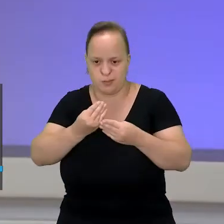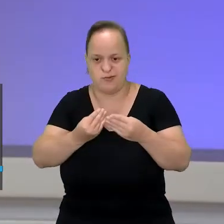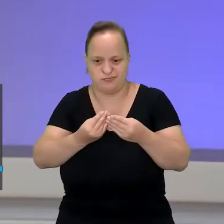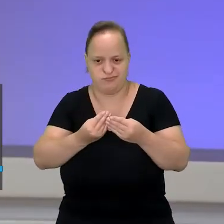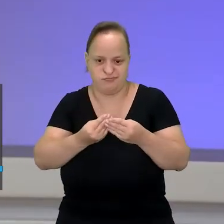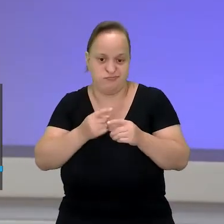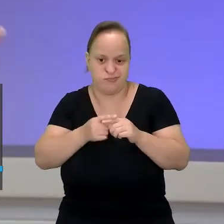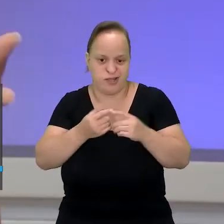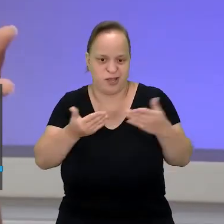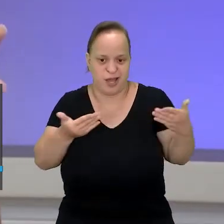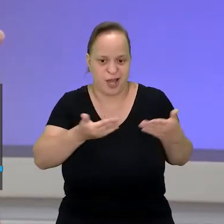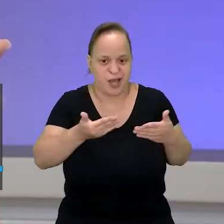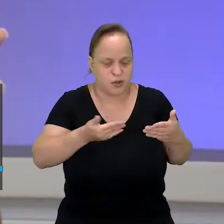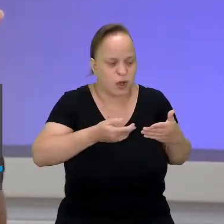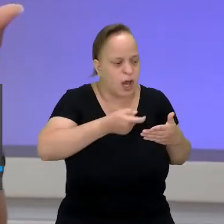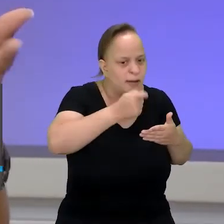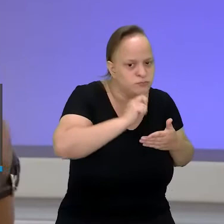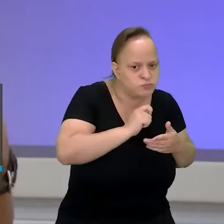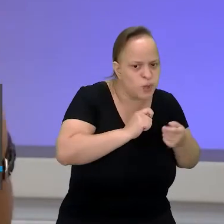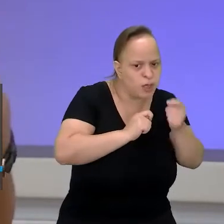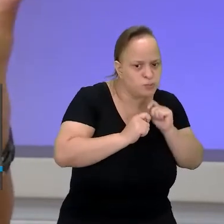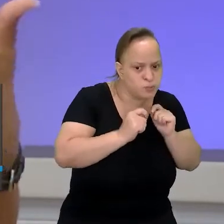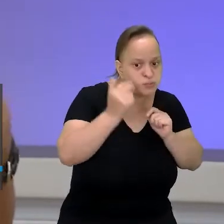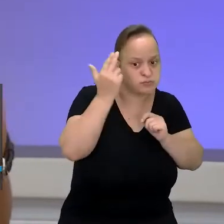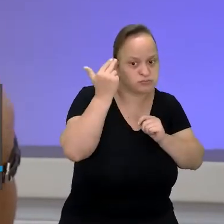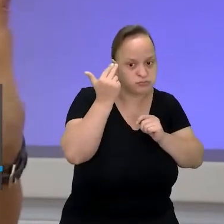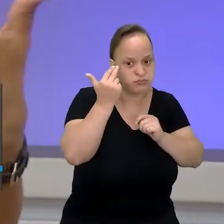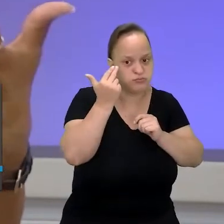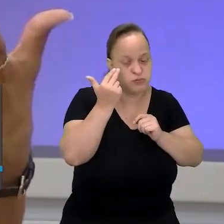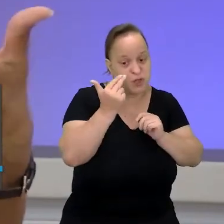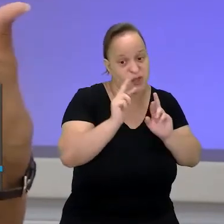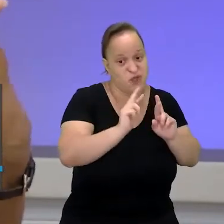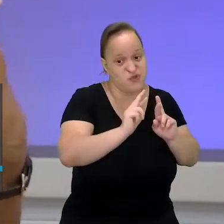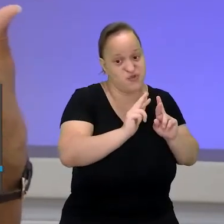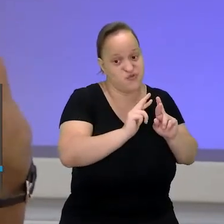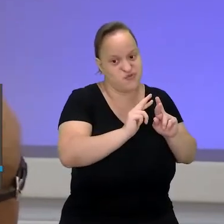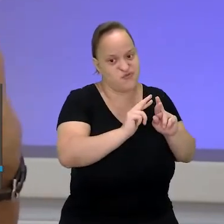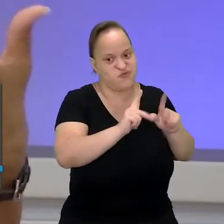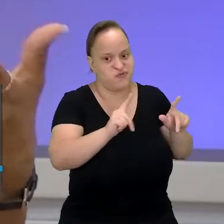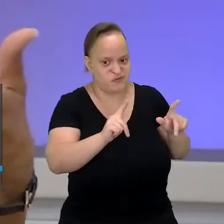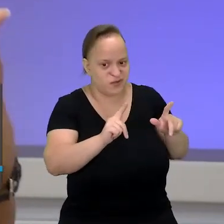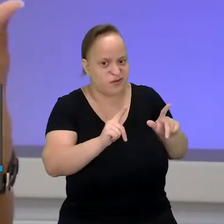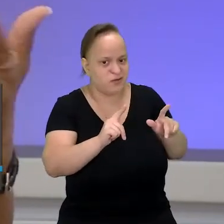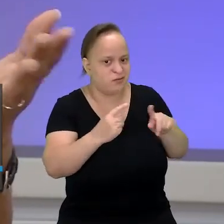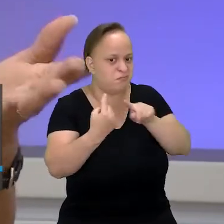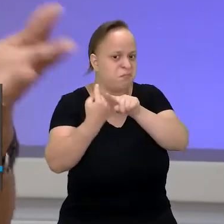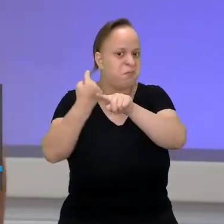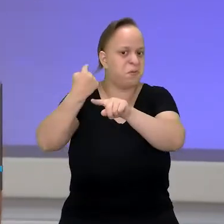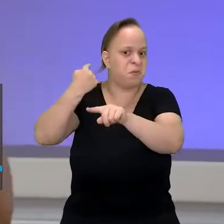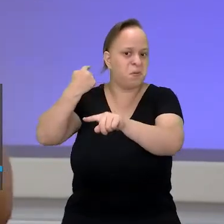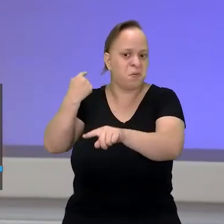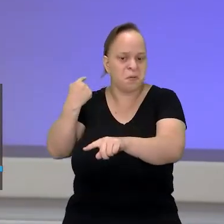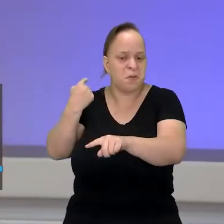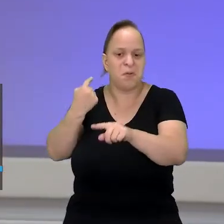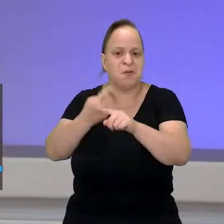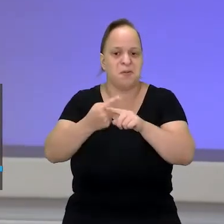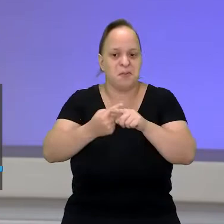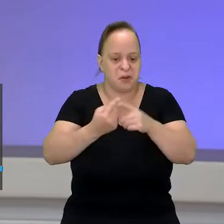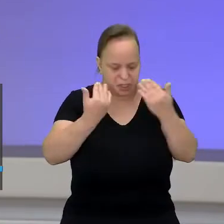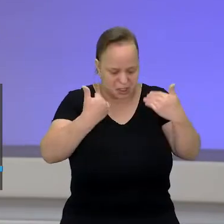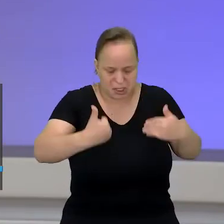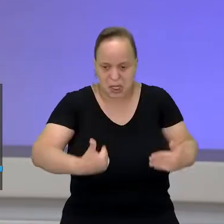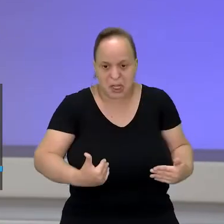crua, há pessoas que comem processos diferentes, né, no nosso corpo que muitas vezes não estão tão adaptados para absorver tudo